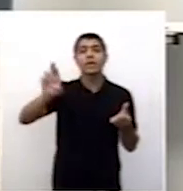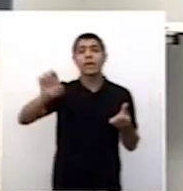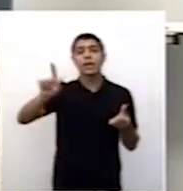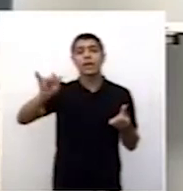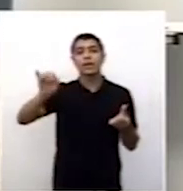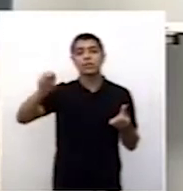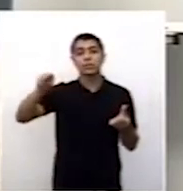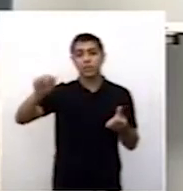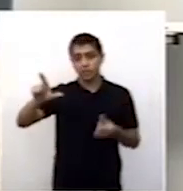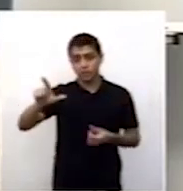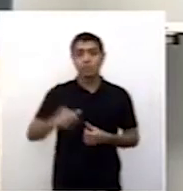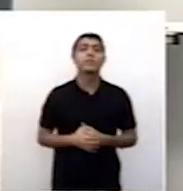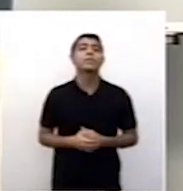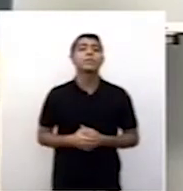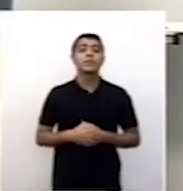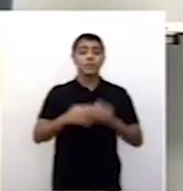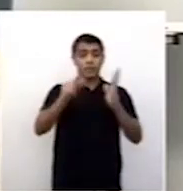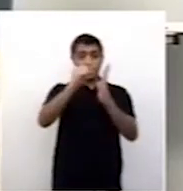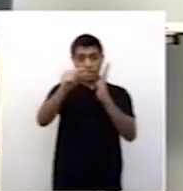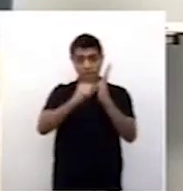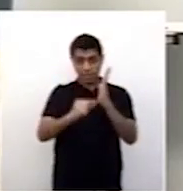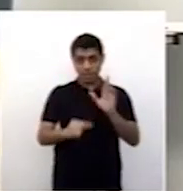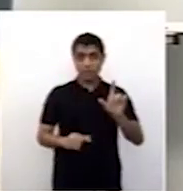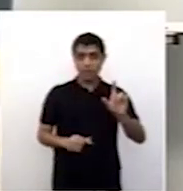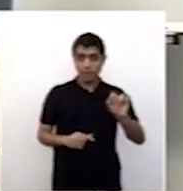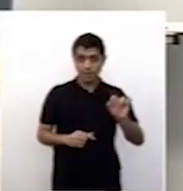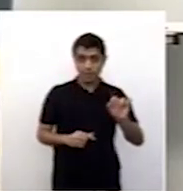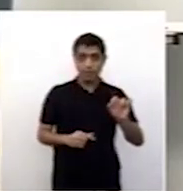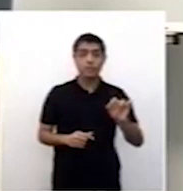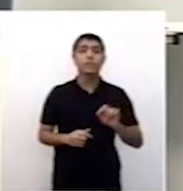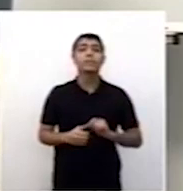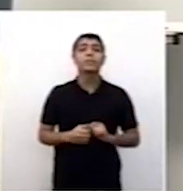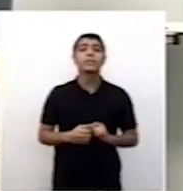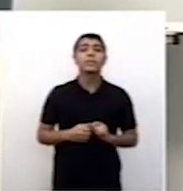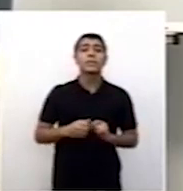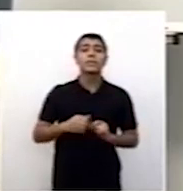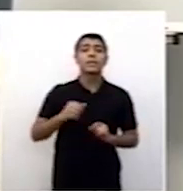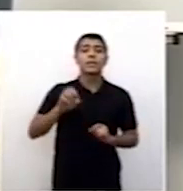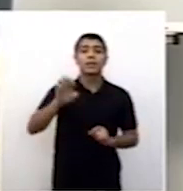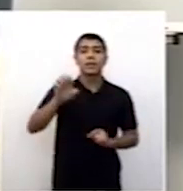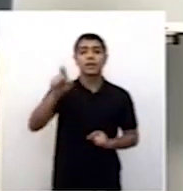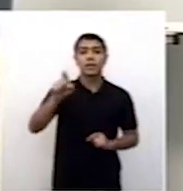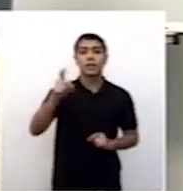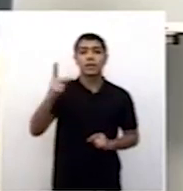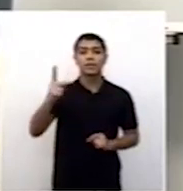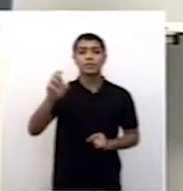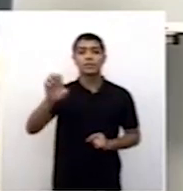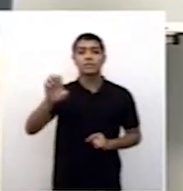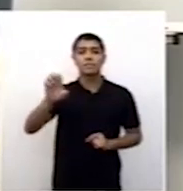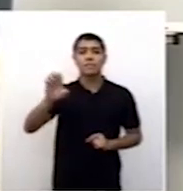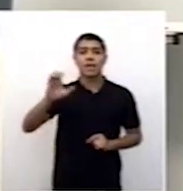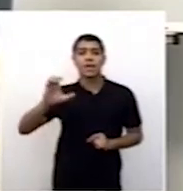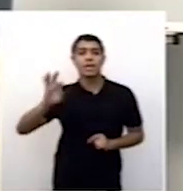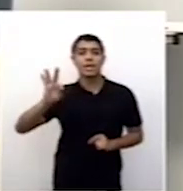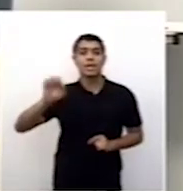impacts. Linha 10, reduces life expectancy. 11, heavily